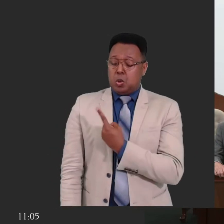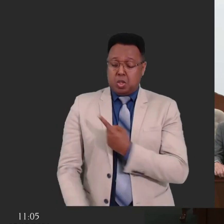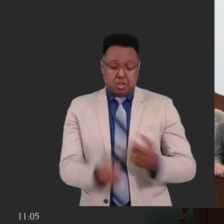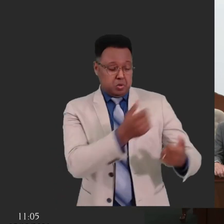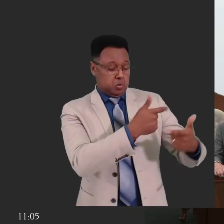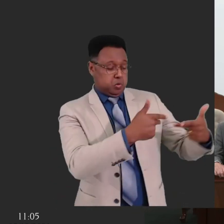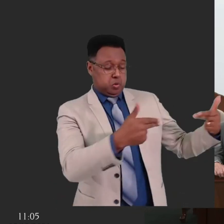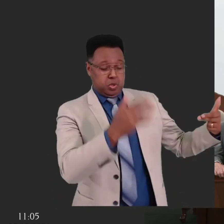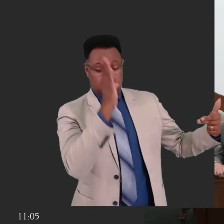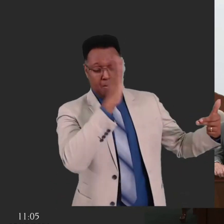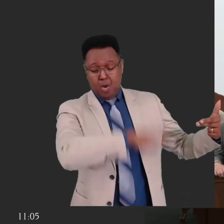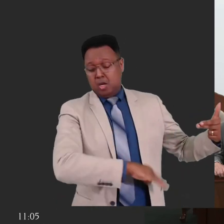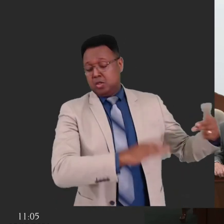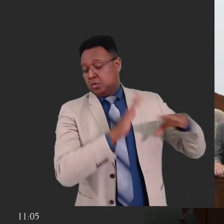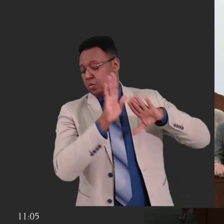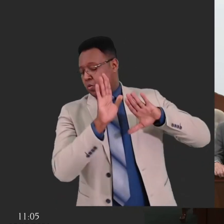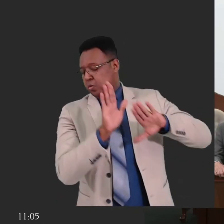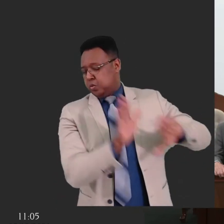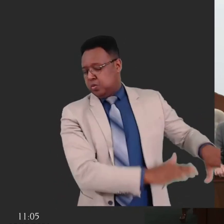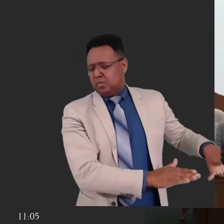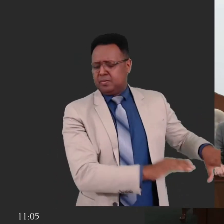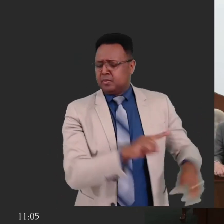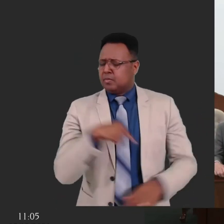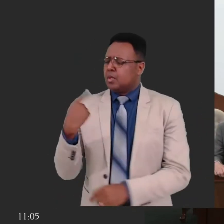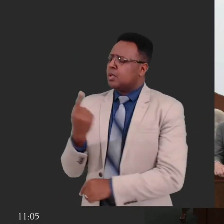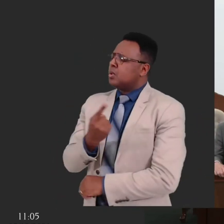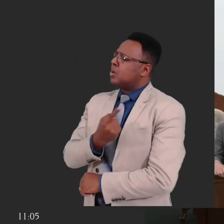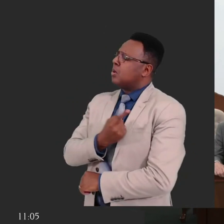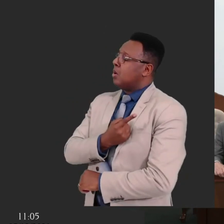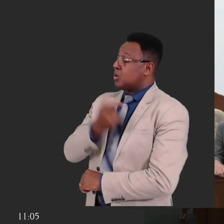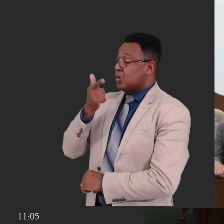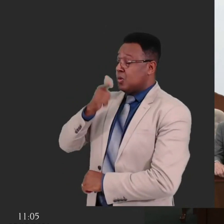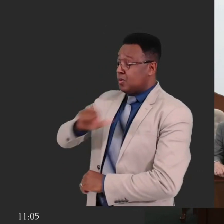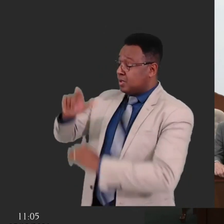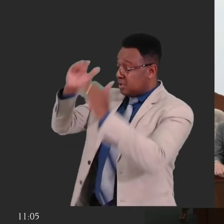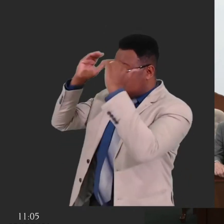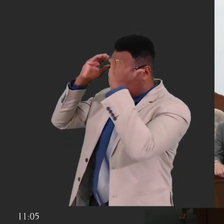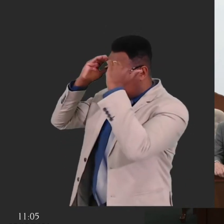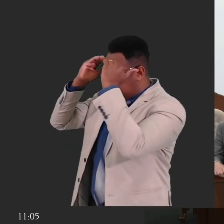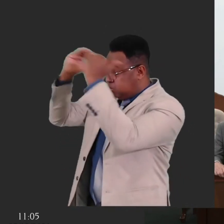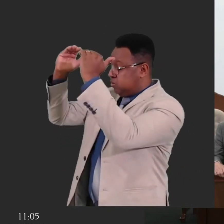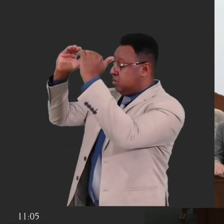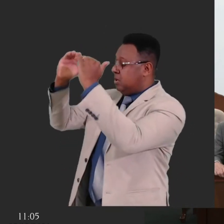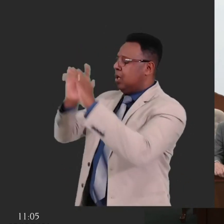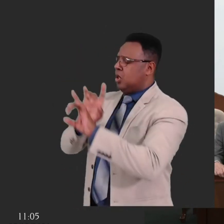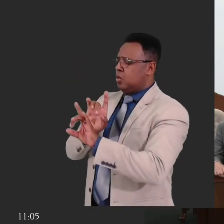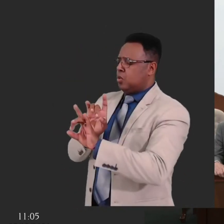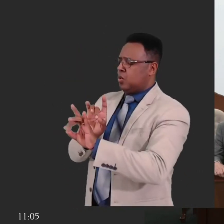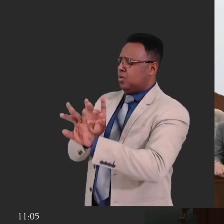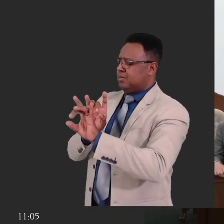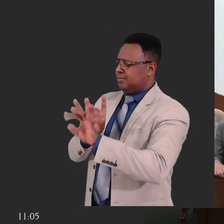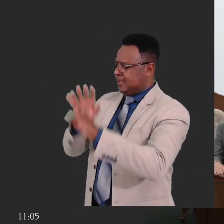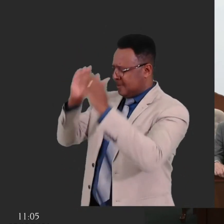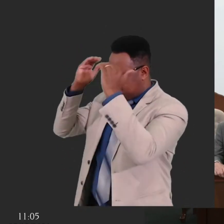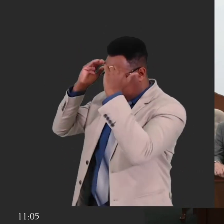Senhor. Faça-nos praticar a tua doutrina santa para o nosso bem e salvação. Graça